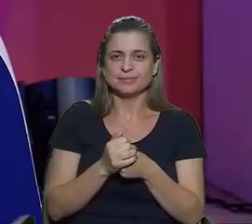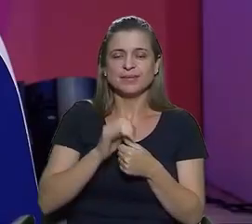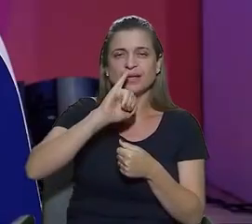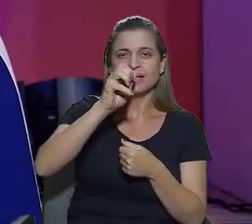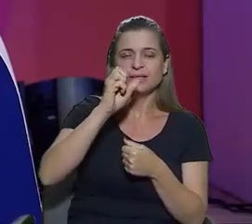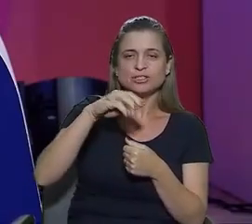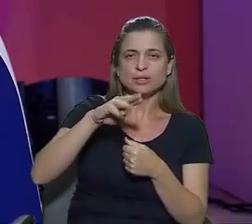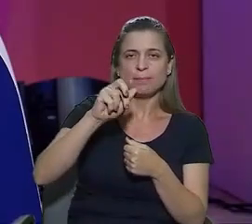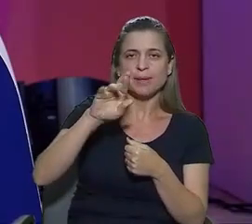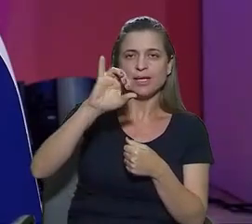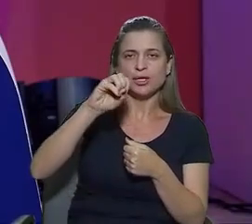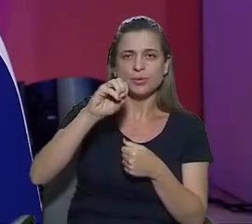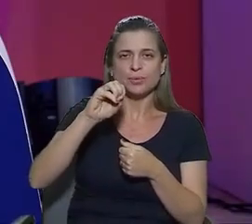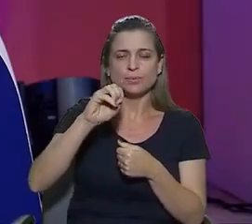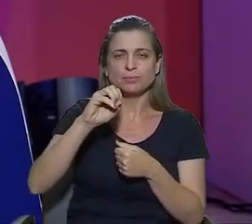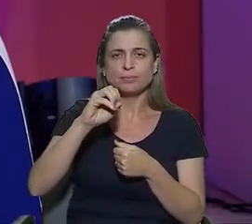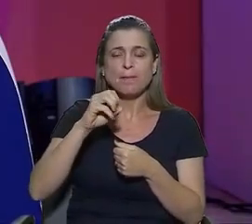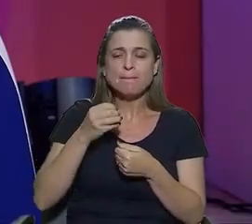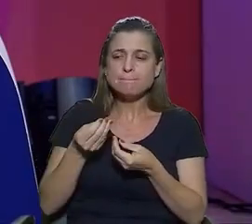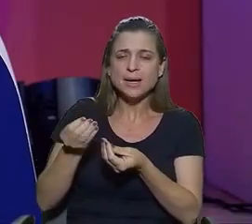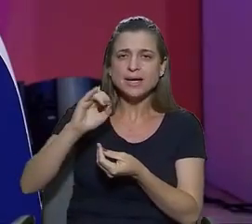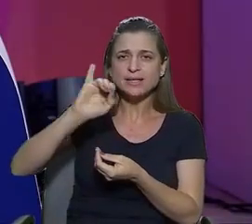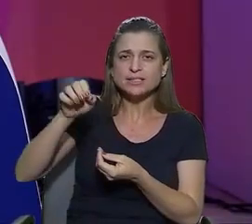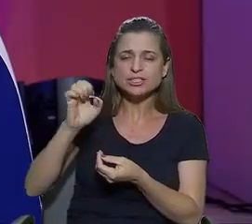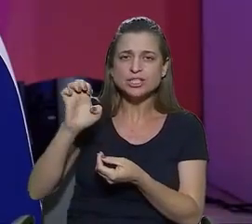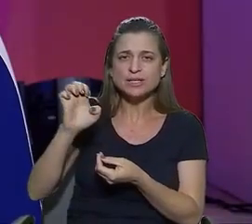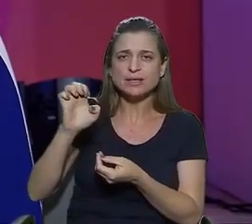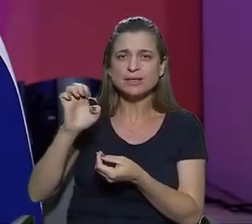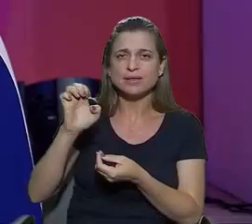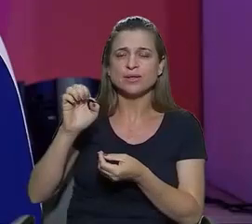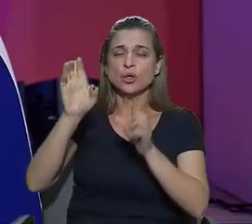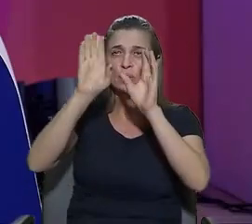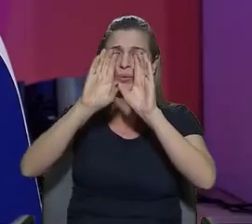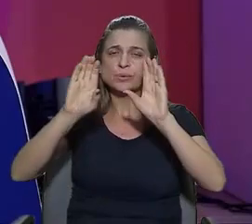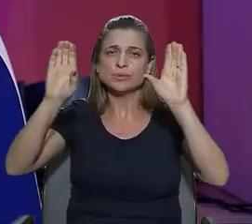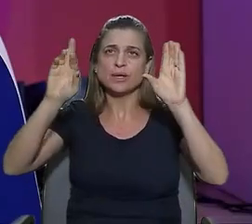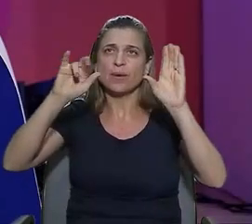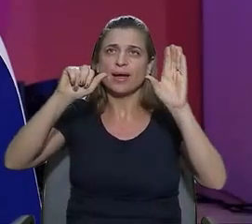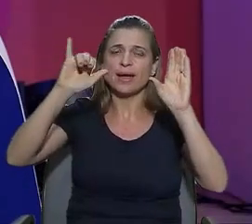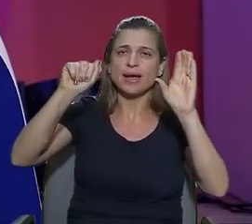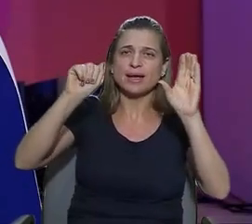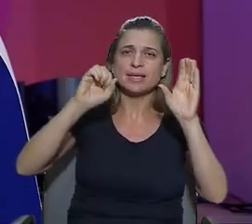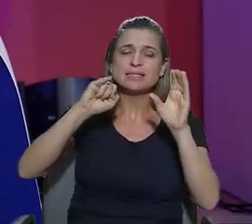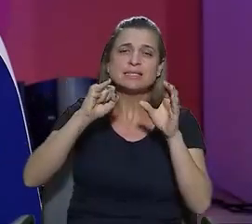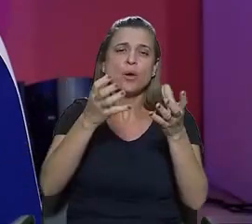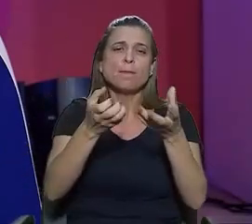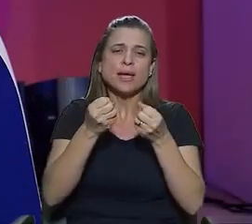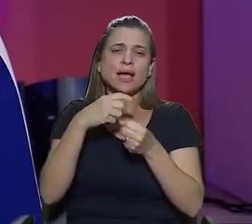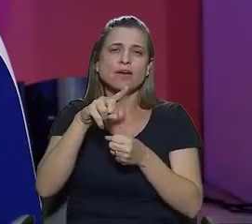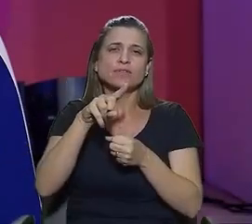Jambeiro, para G, agora uma raia no céu. Se eu pegar, você me